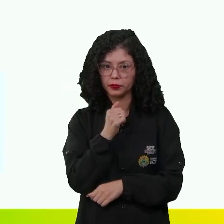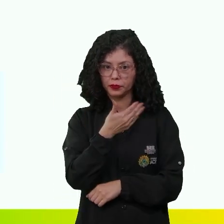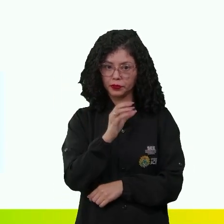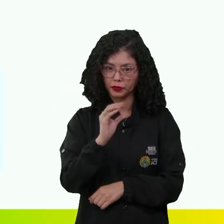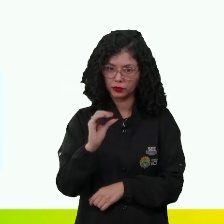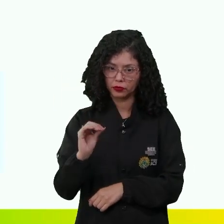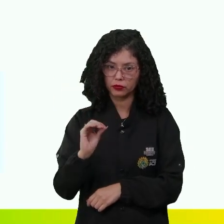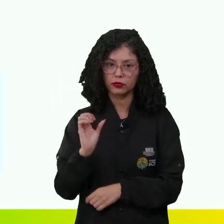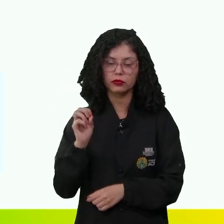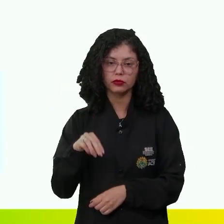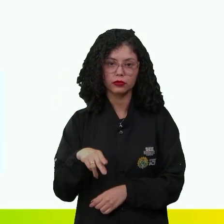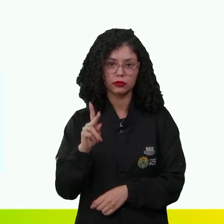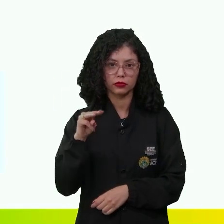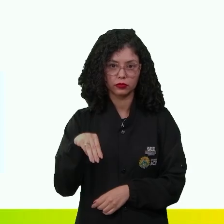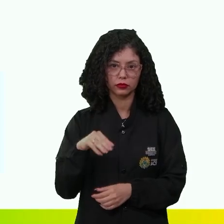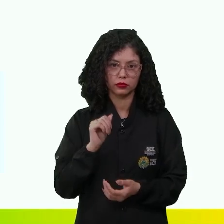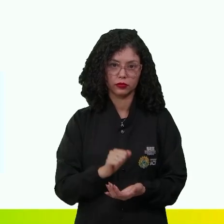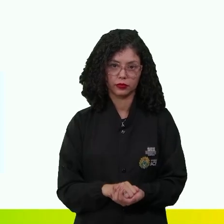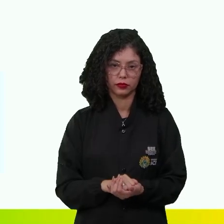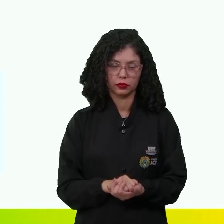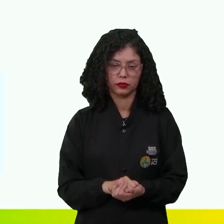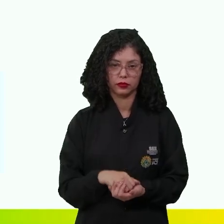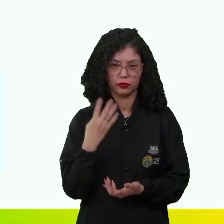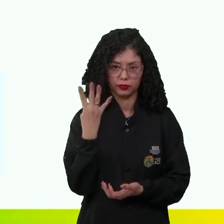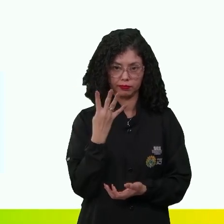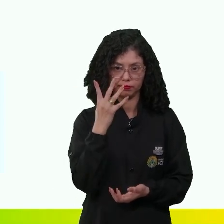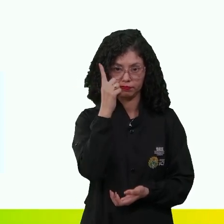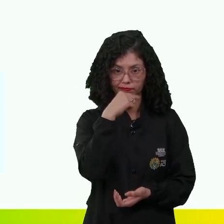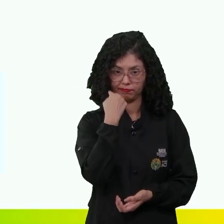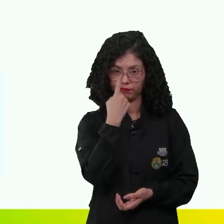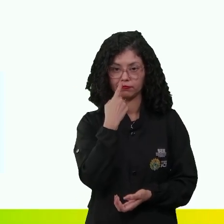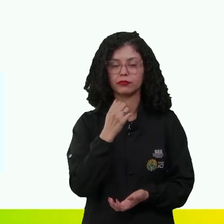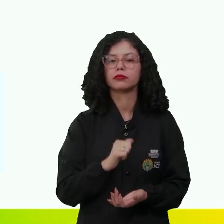por hora, demorará 4 horas.